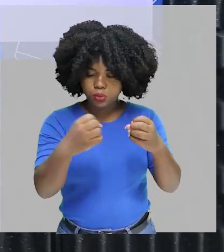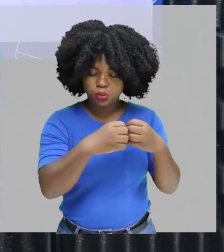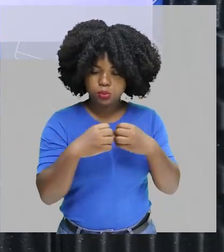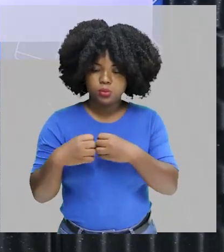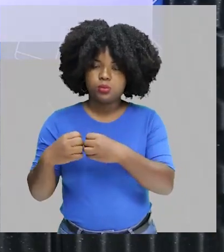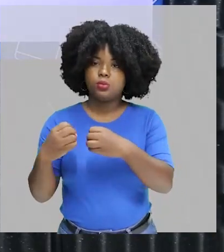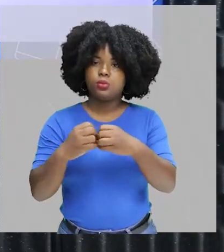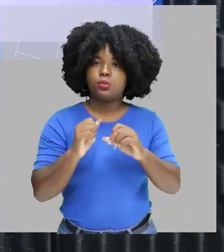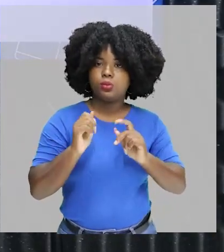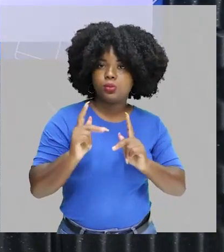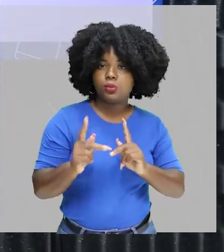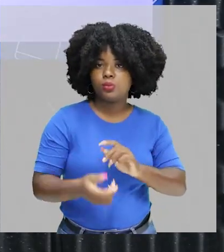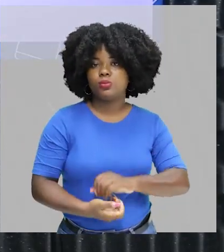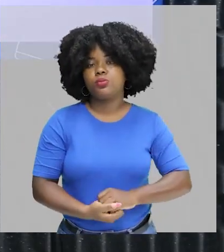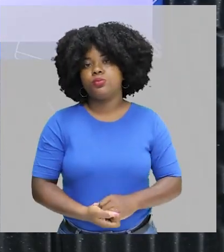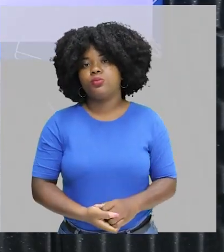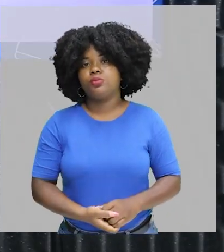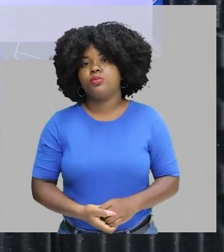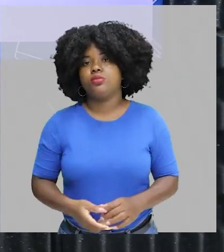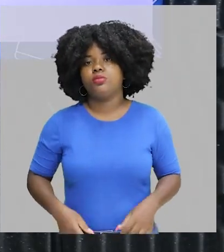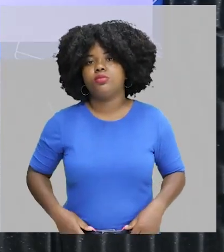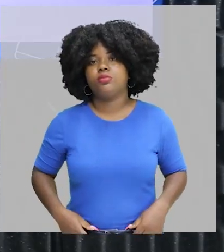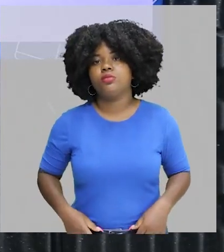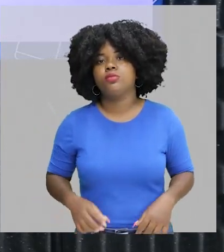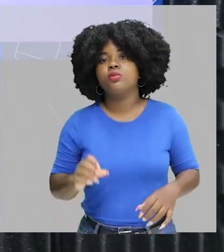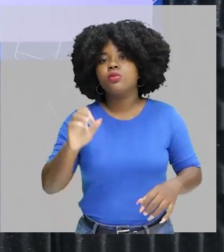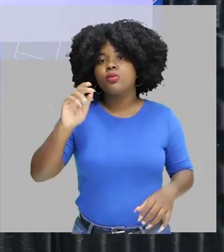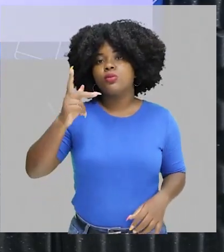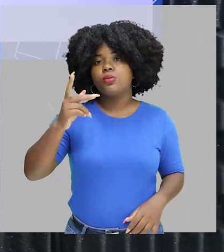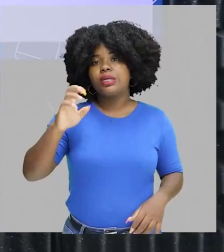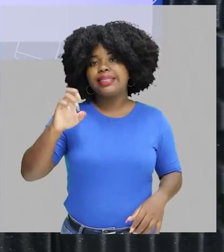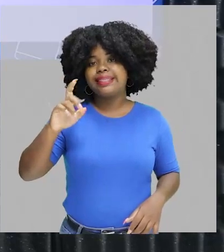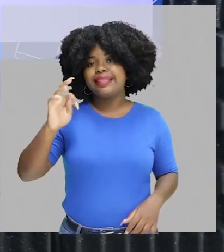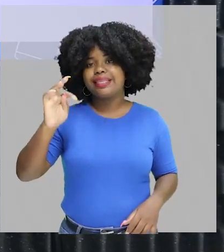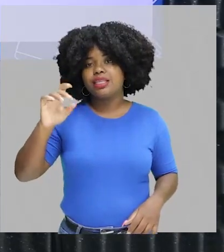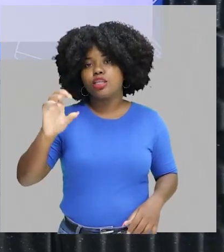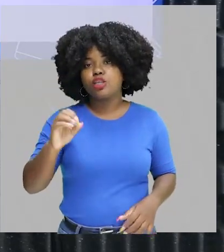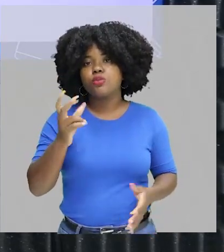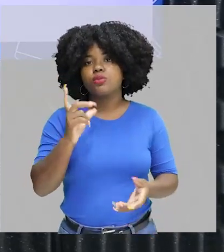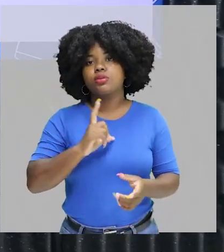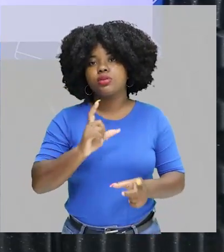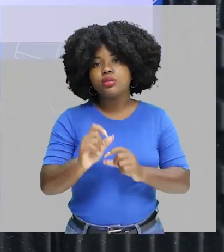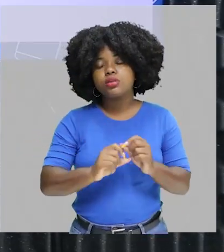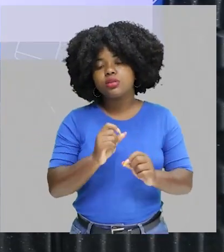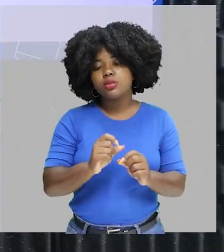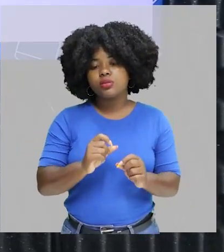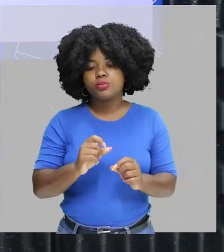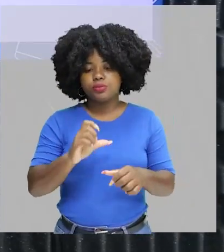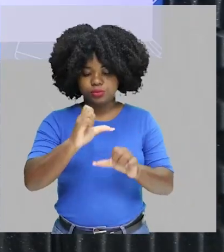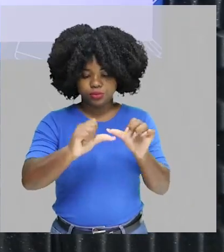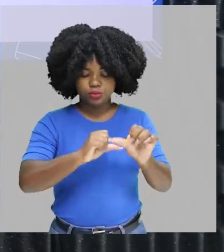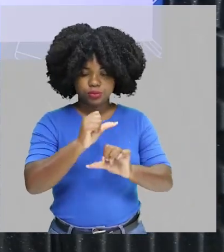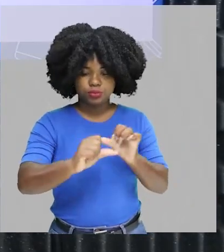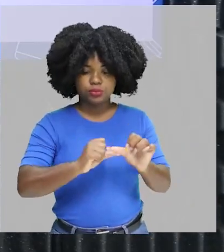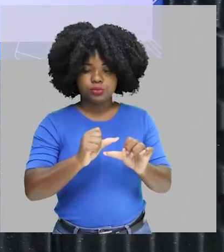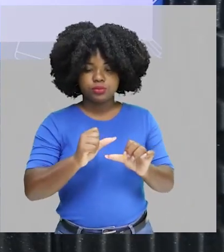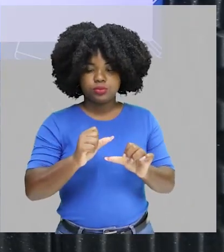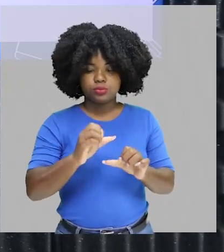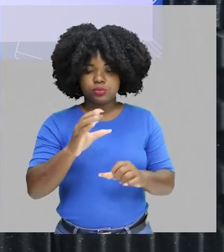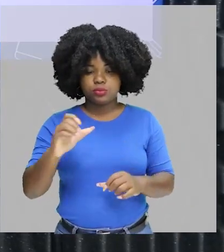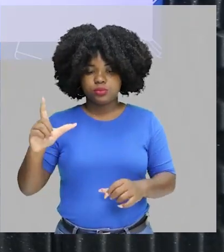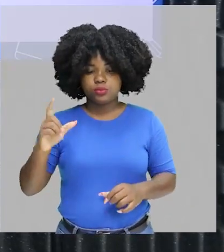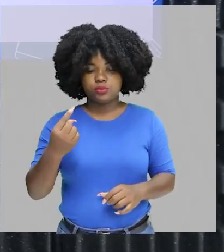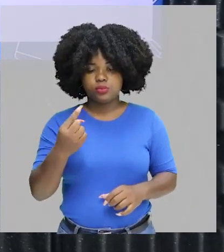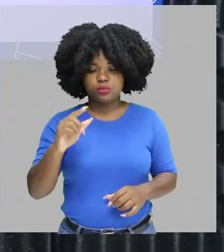ao lado do outro. Tudo bem? O eteno sofrendo a reação com cloro, 1,2